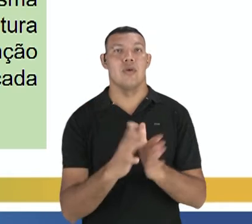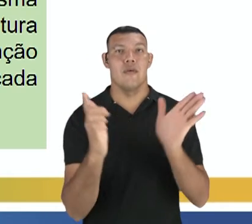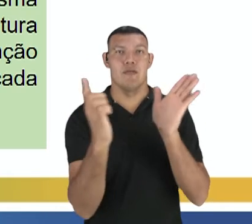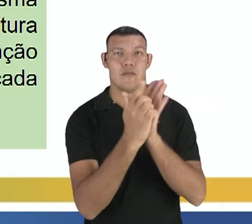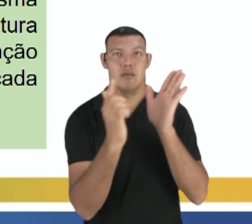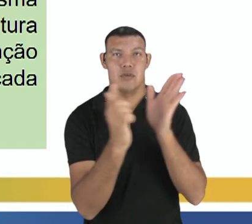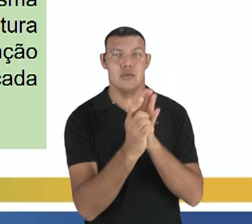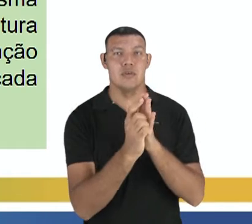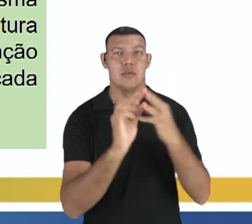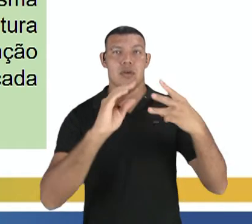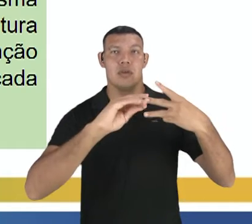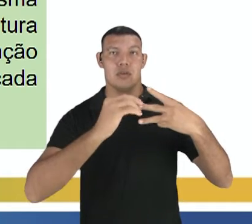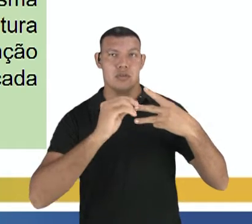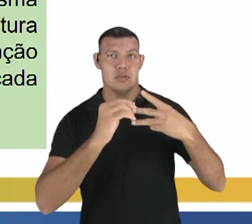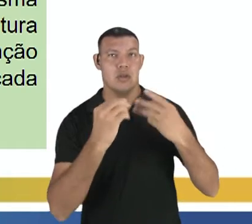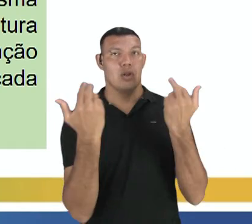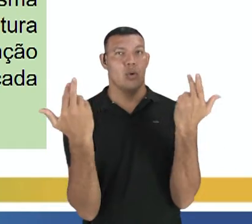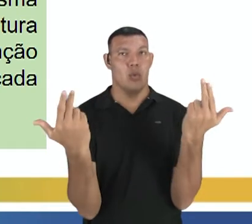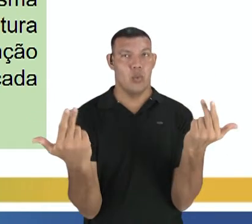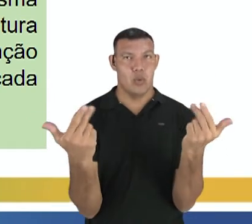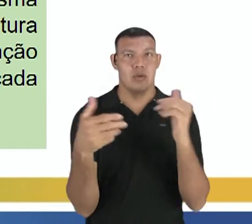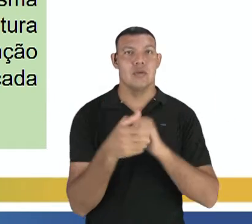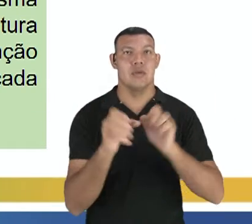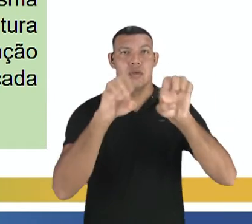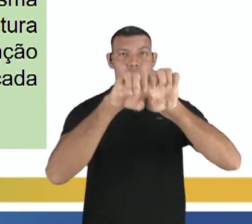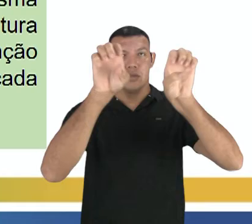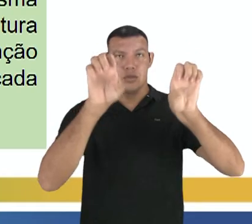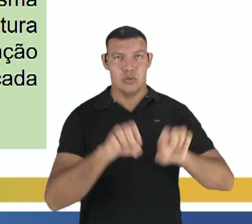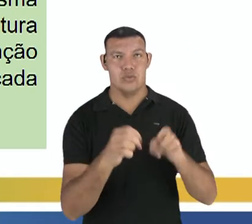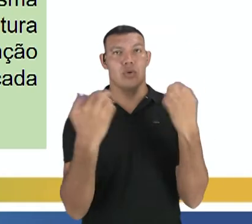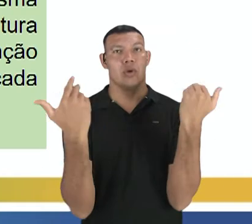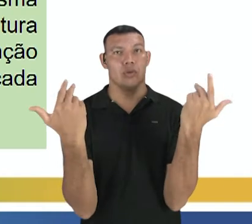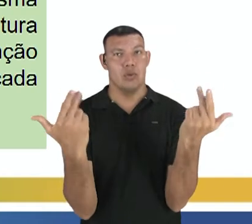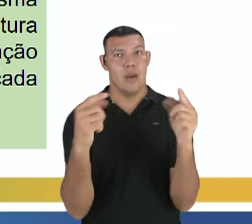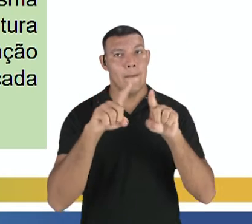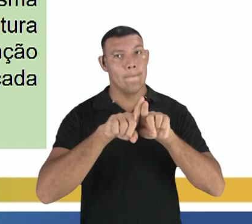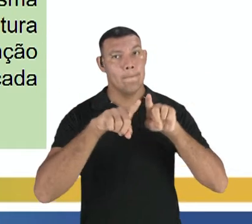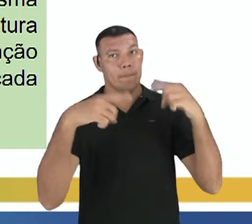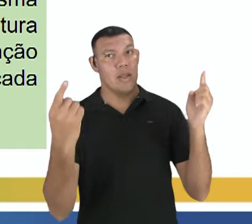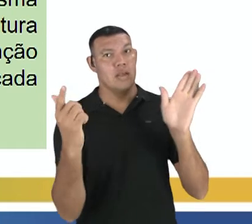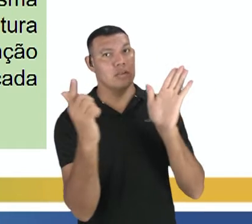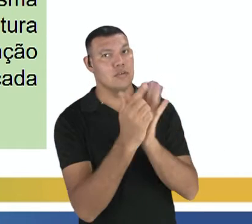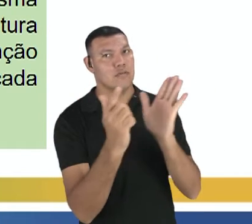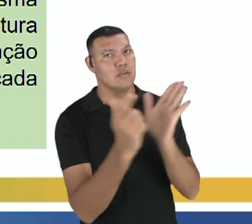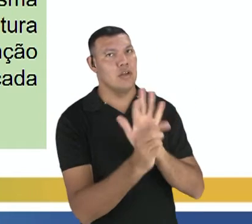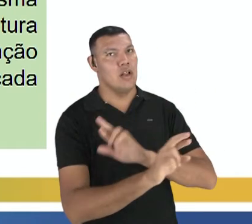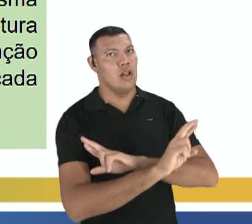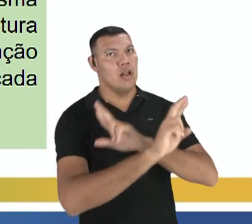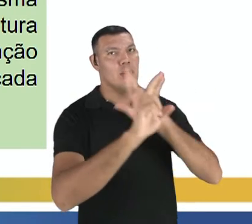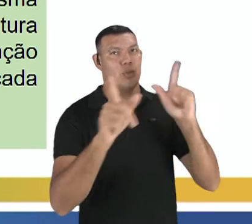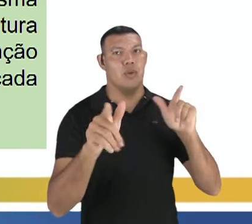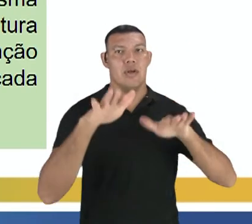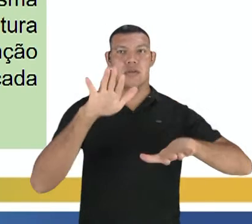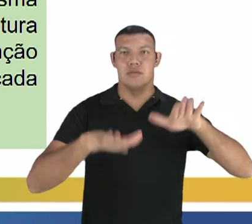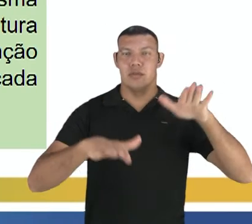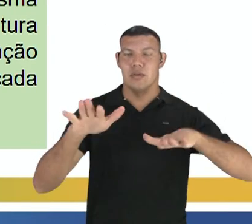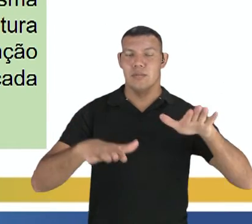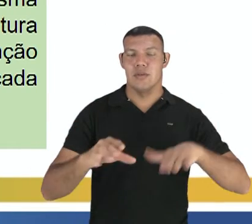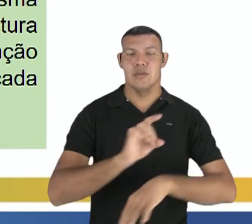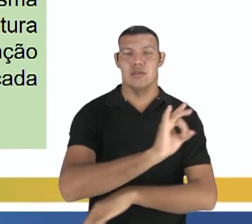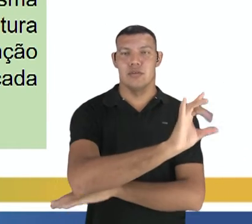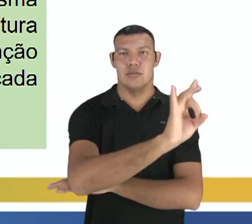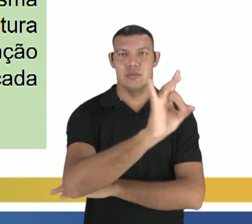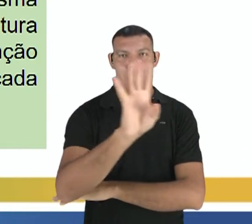embrionária, estrutura anatômica igual, porém a função era diferente de acordo com cada